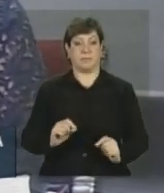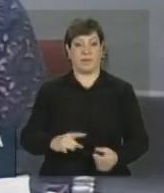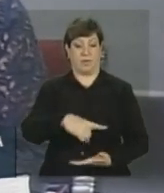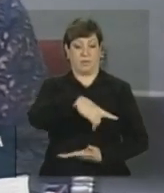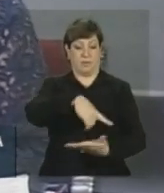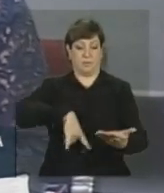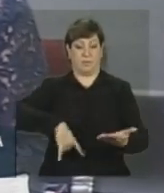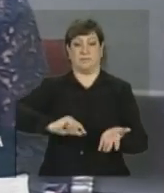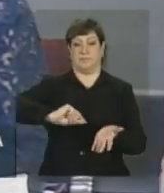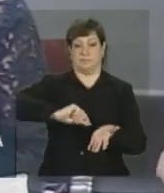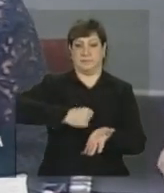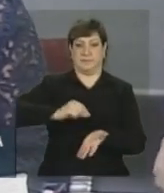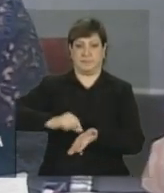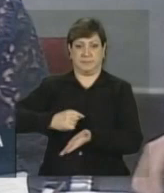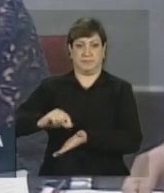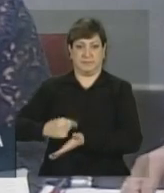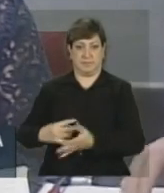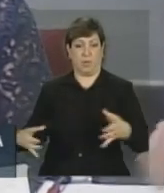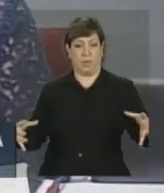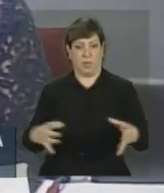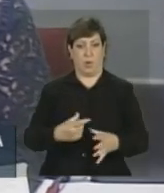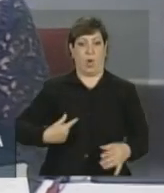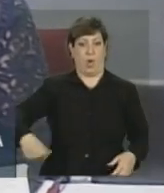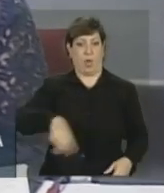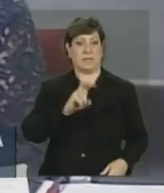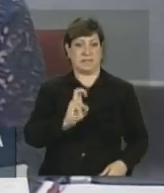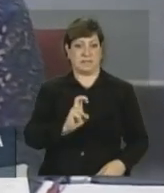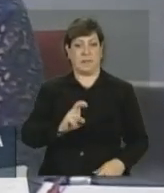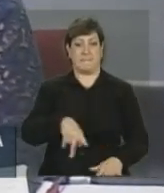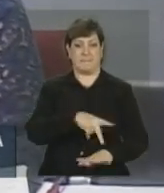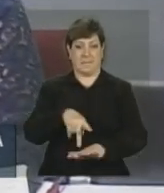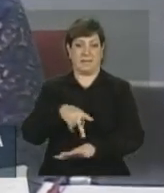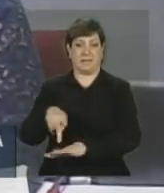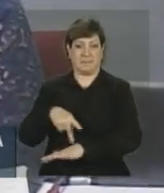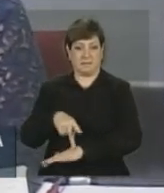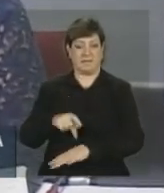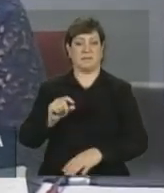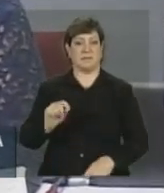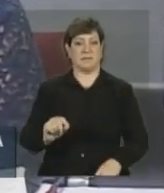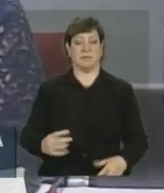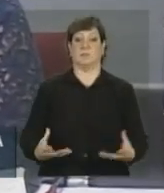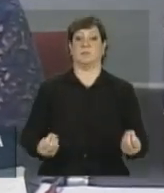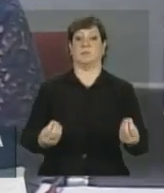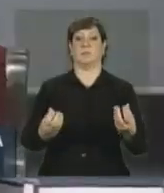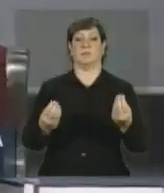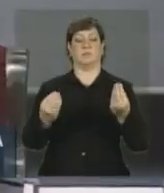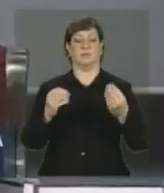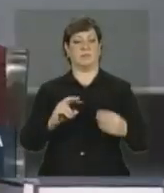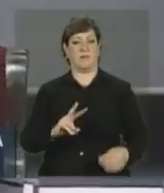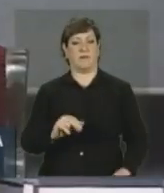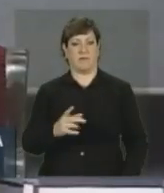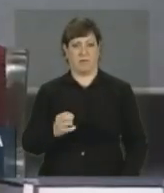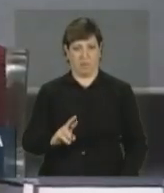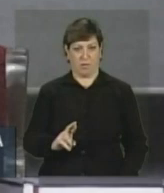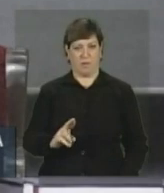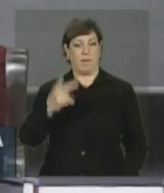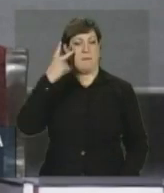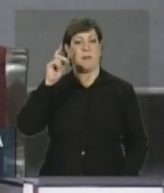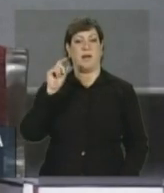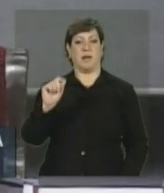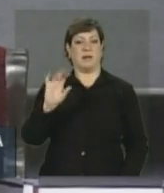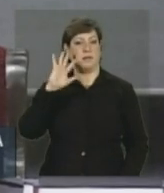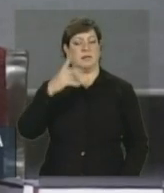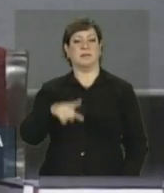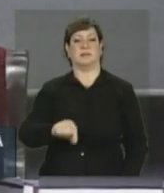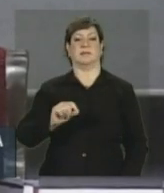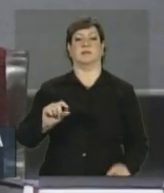assinada pelo conjunto de nossos 5 países é de alta relevância para